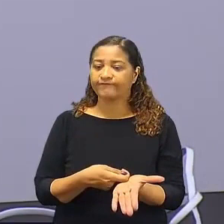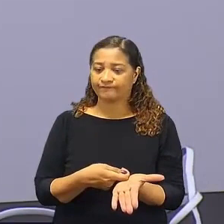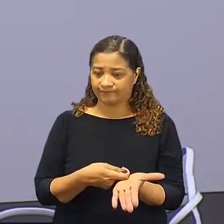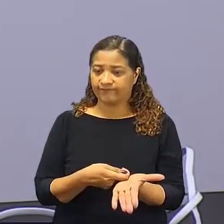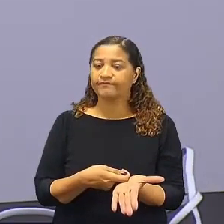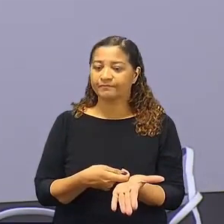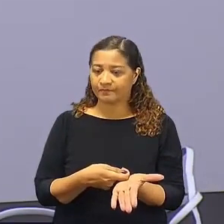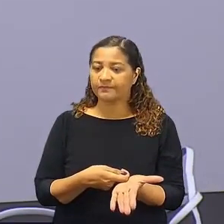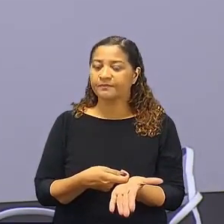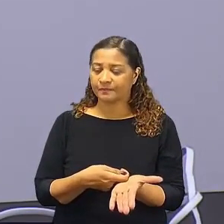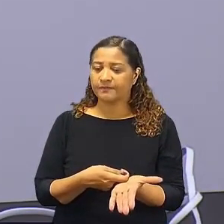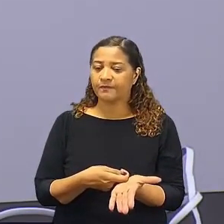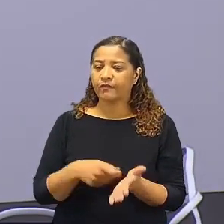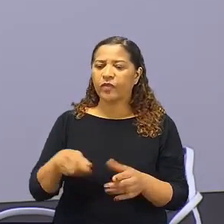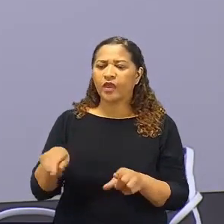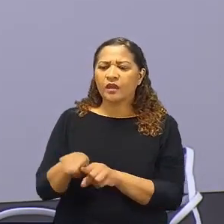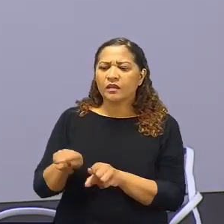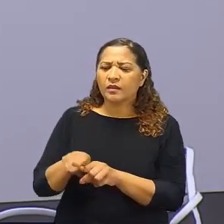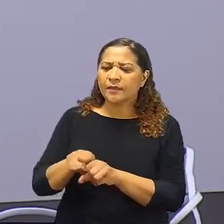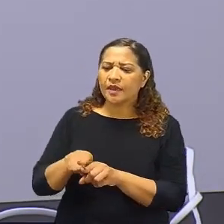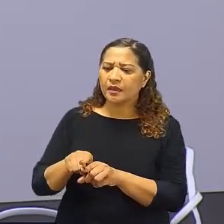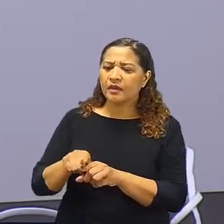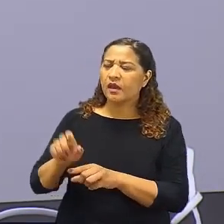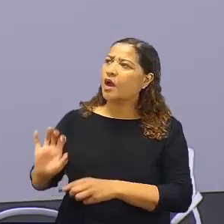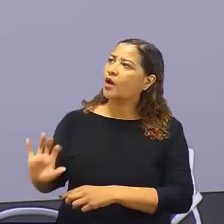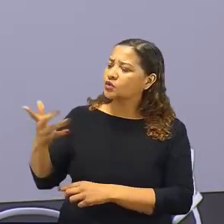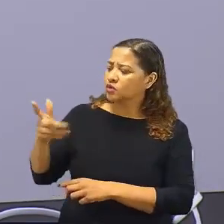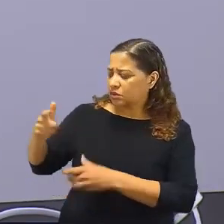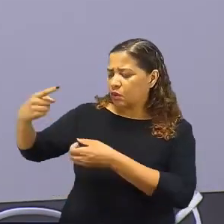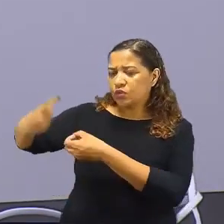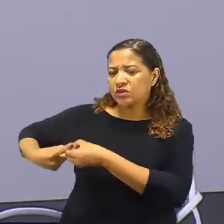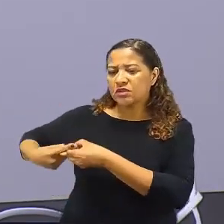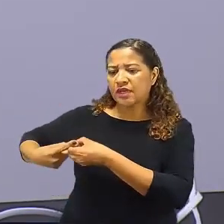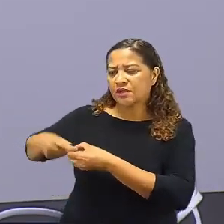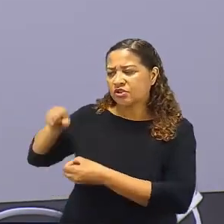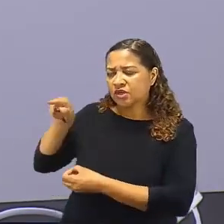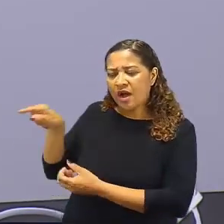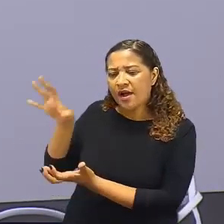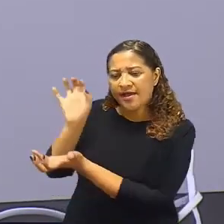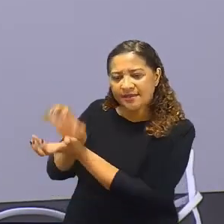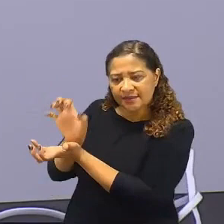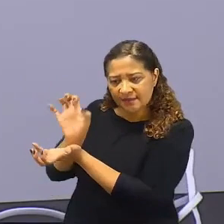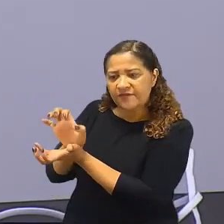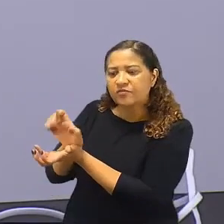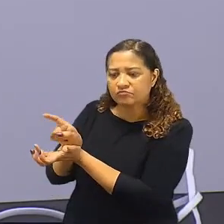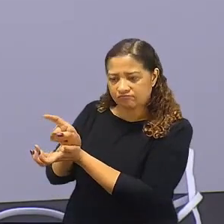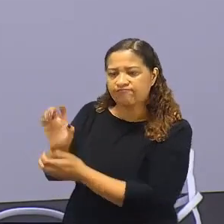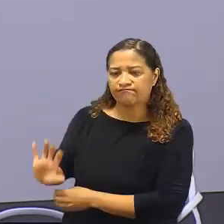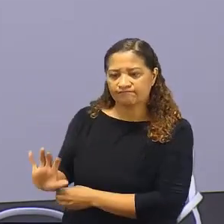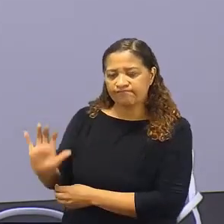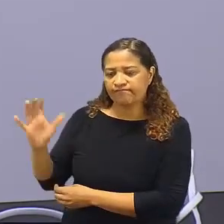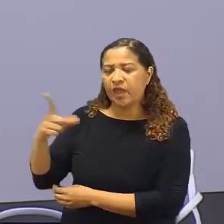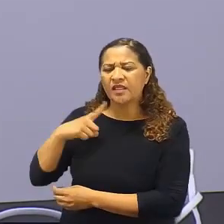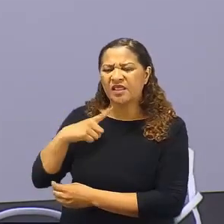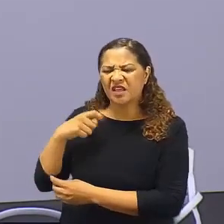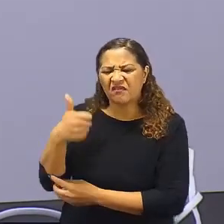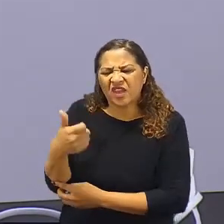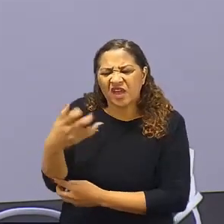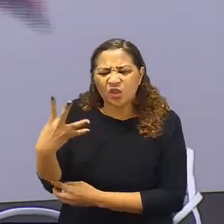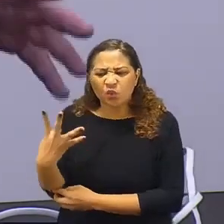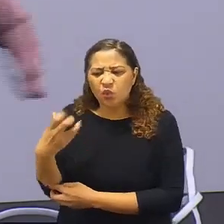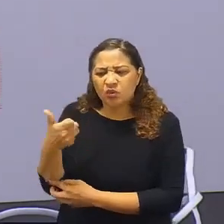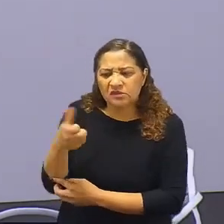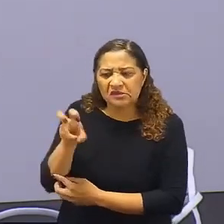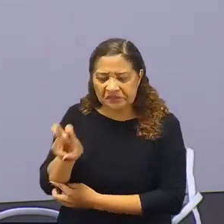Recife foi 12 a 14 empresas notificadas com trabalho do Ministério Público, Polícia Civil, Guarda